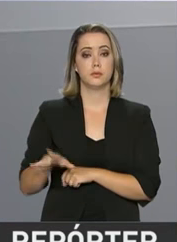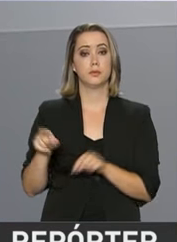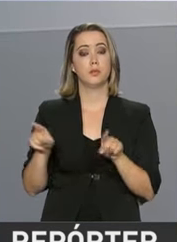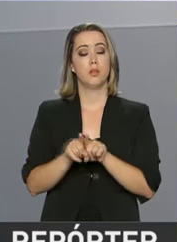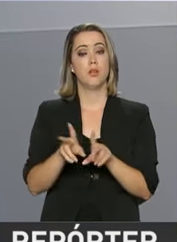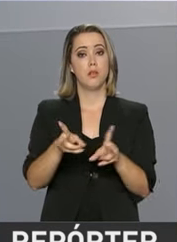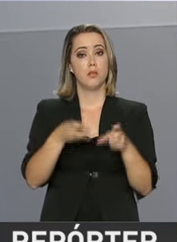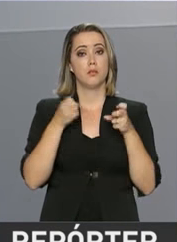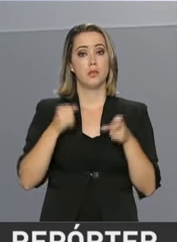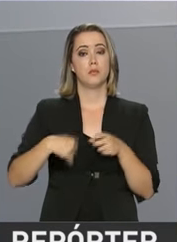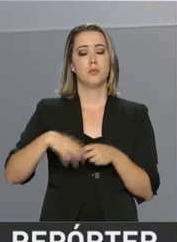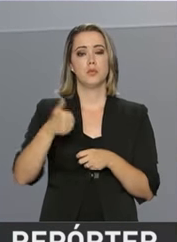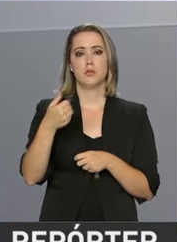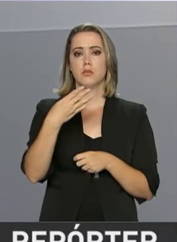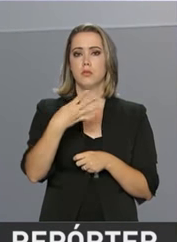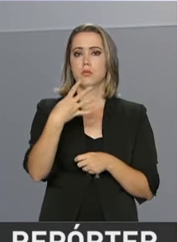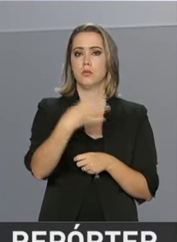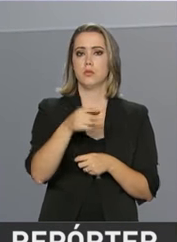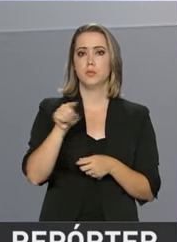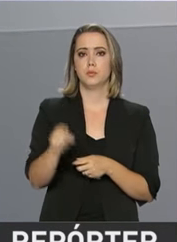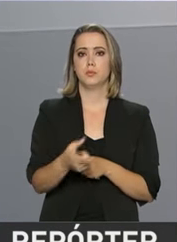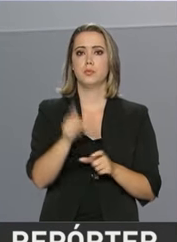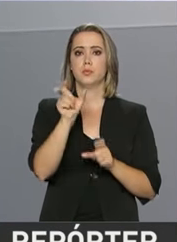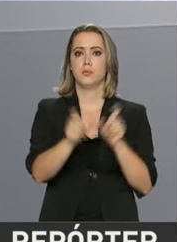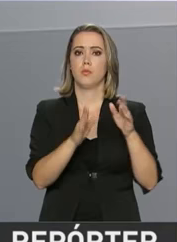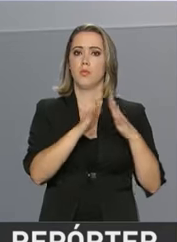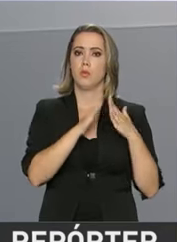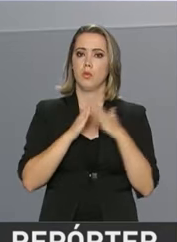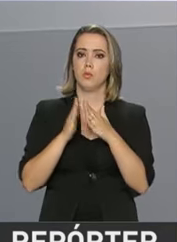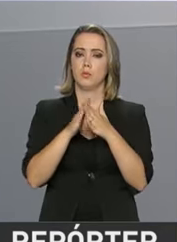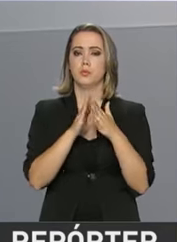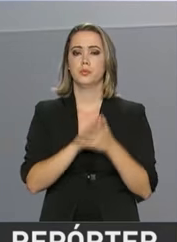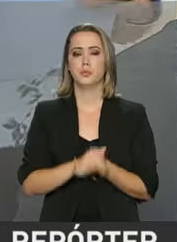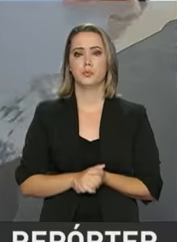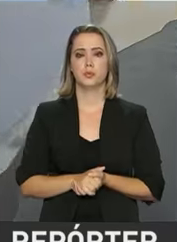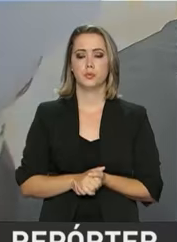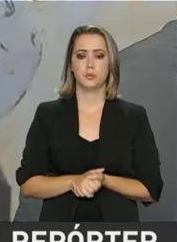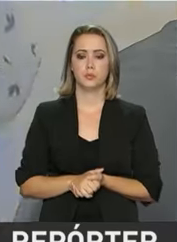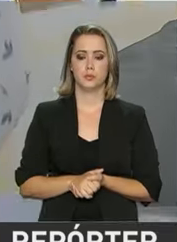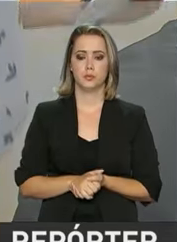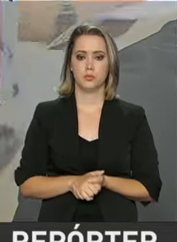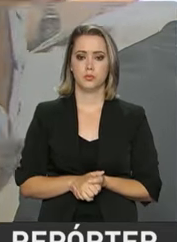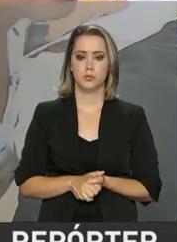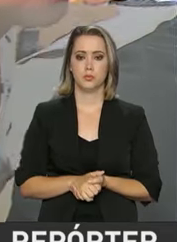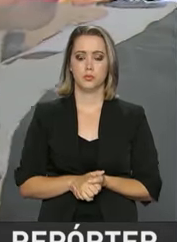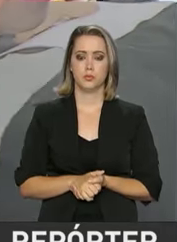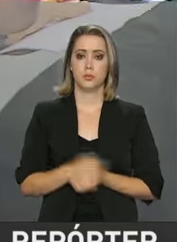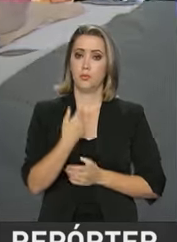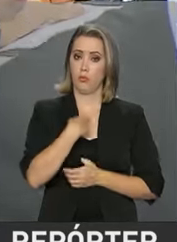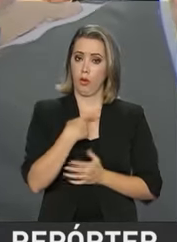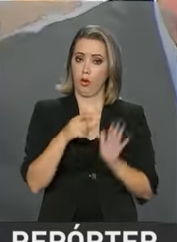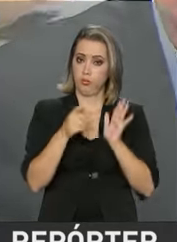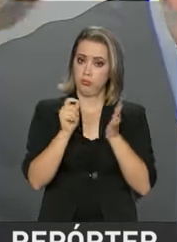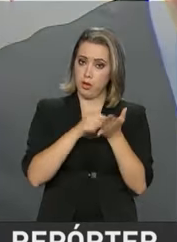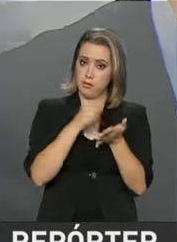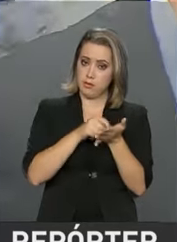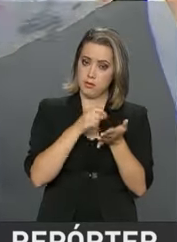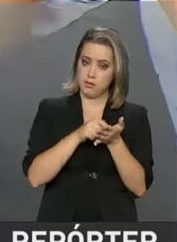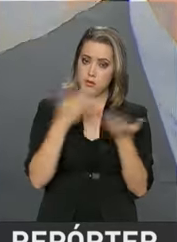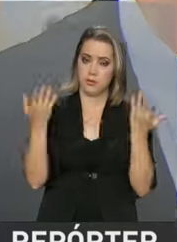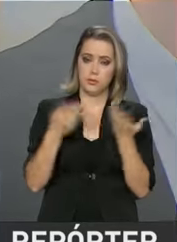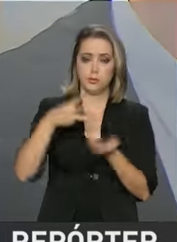expectativa é chegar a 144 mil escolas pela portaria assinada nesta